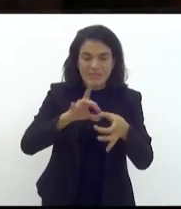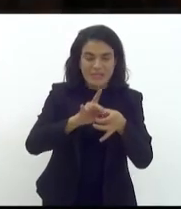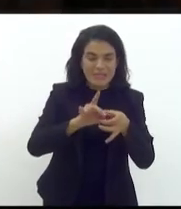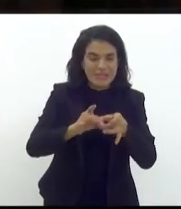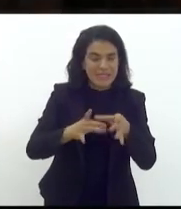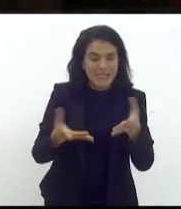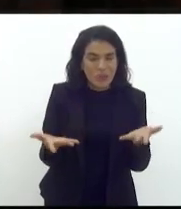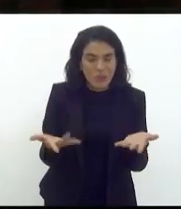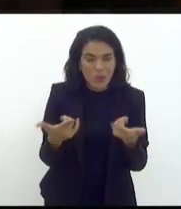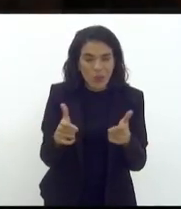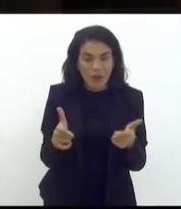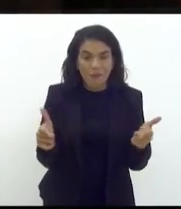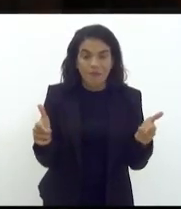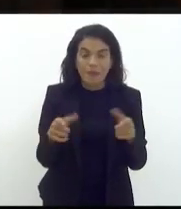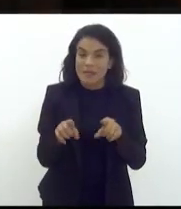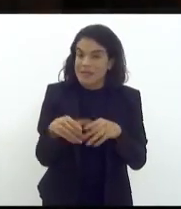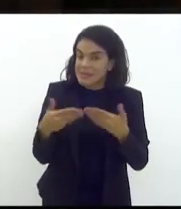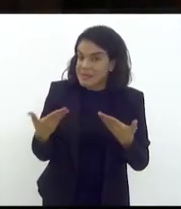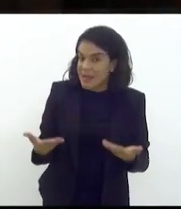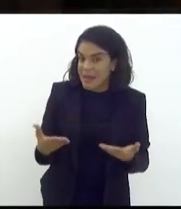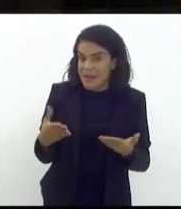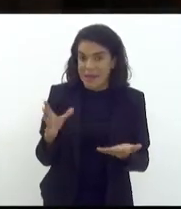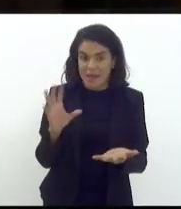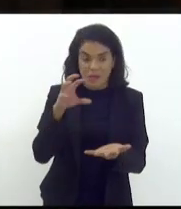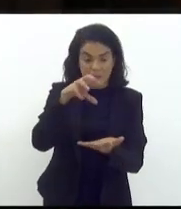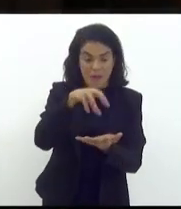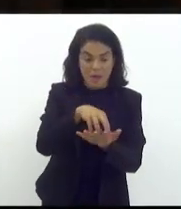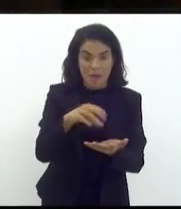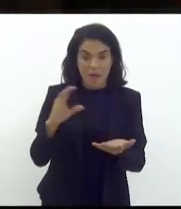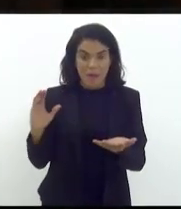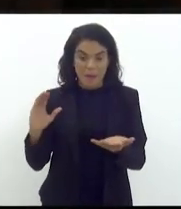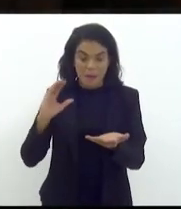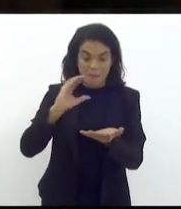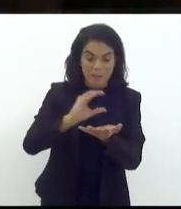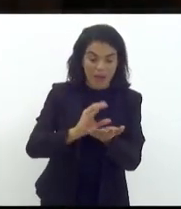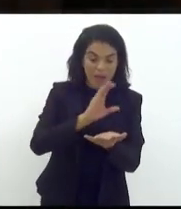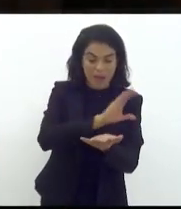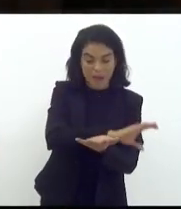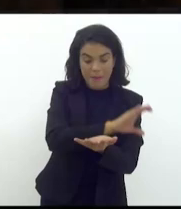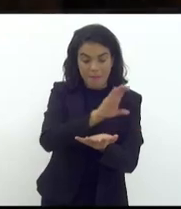e será que uma centralização dessa ordem